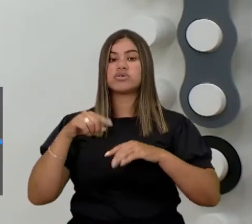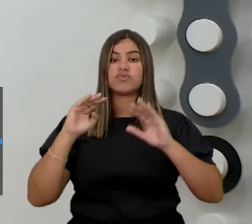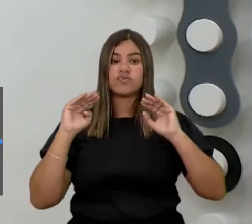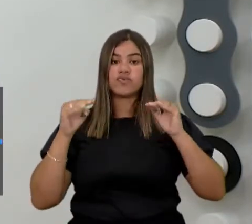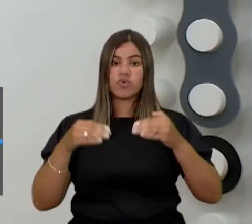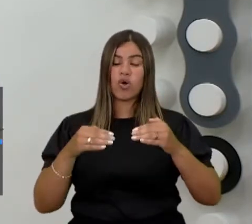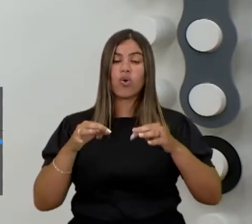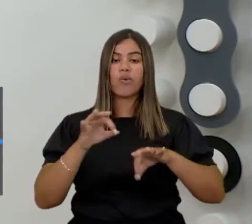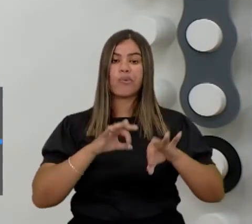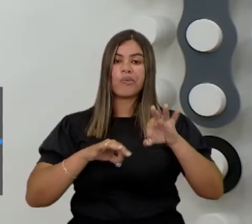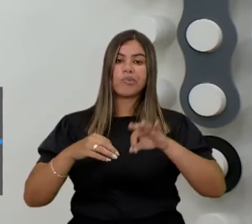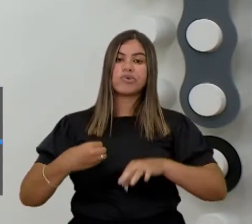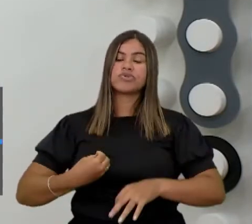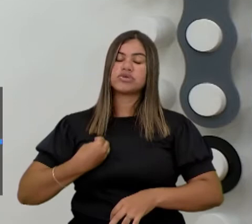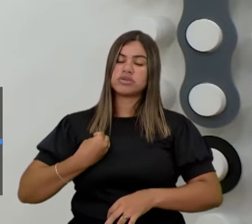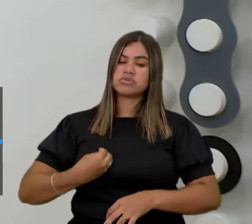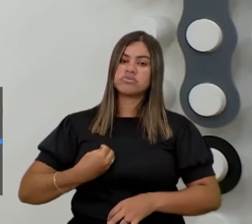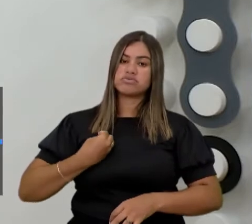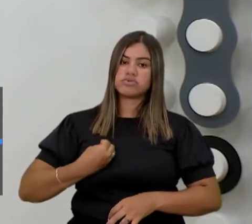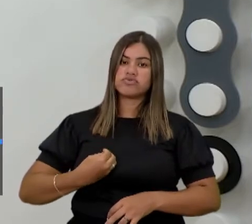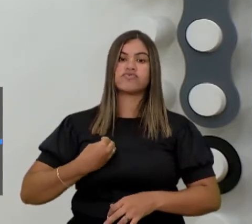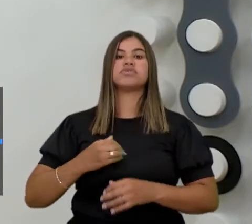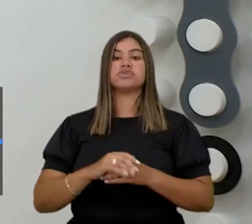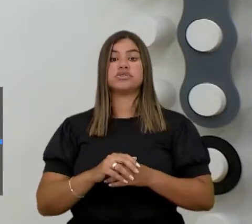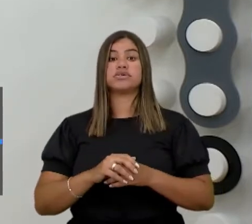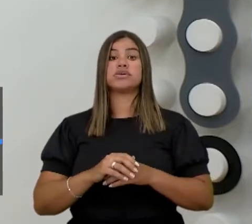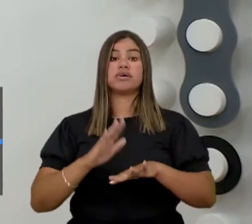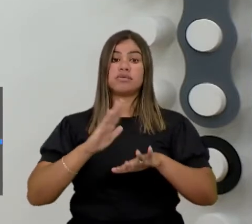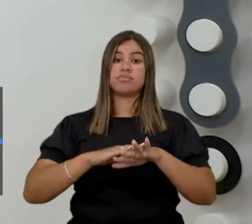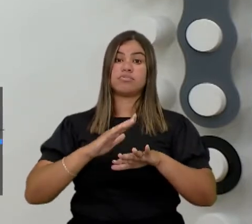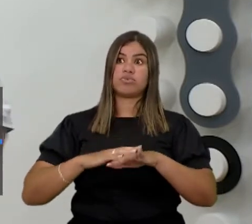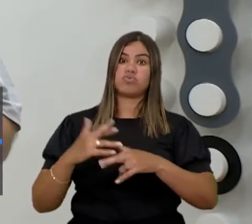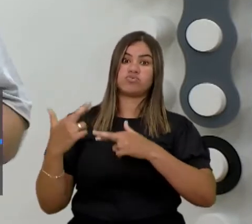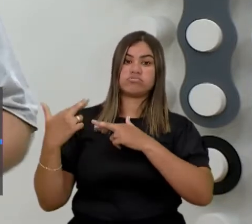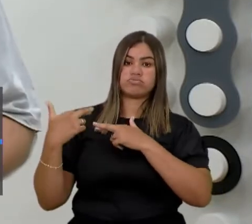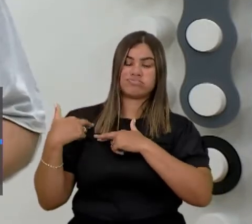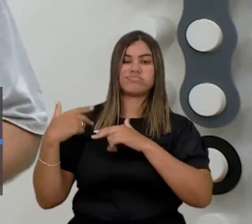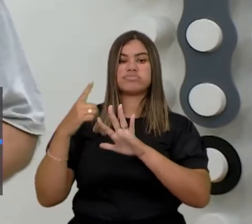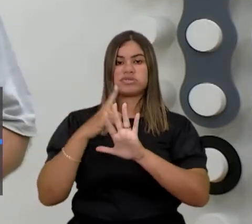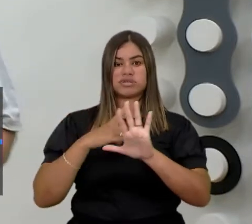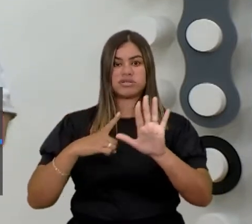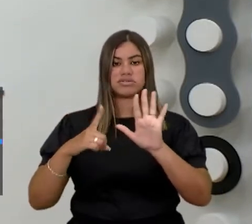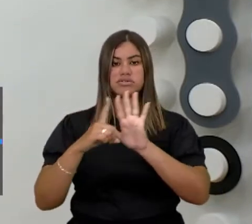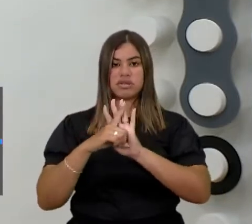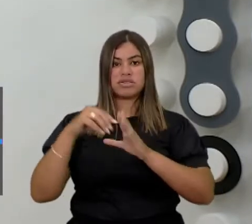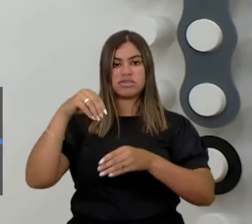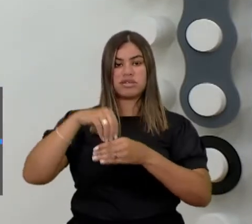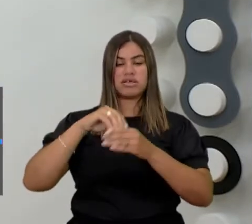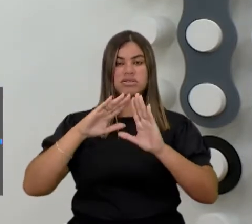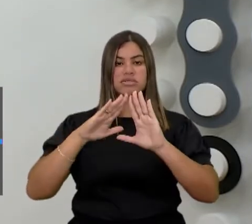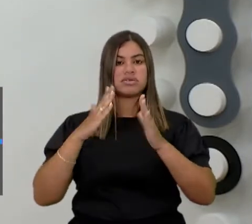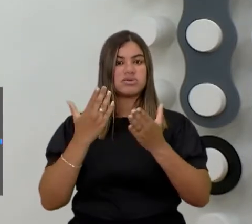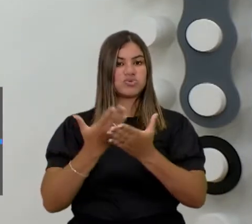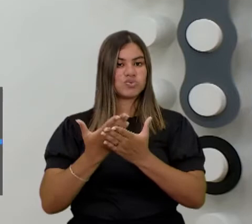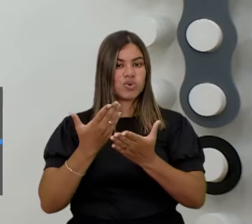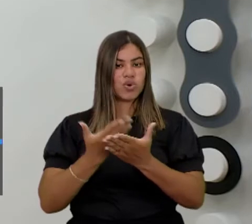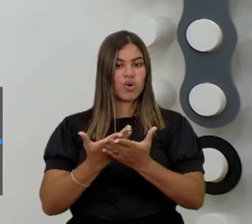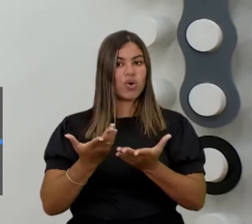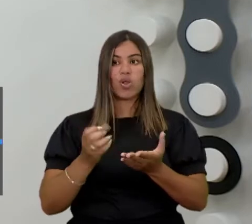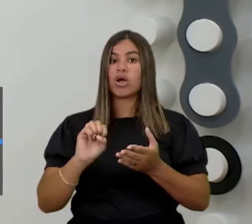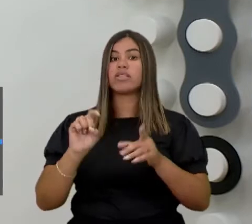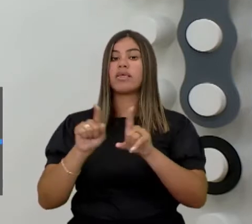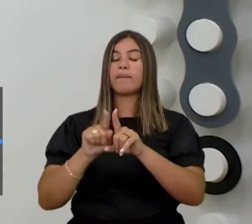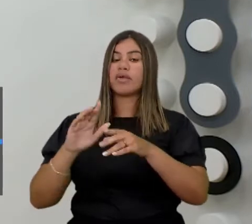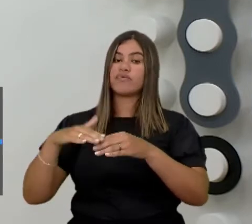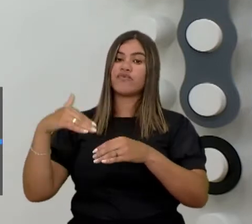projeto de vida do aluno, né, no protagonismo do aluno dentro da sala de aula, fora dela, porque é isso aí. Então,